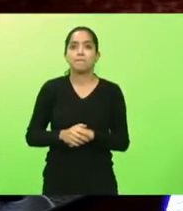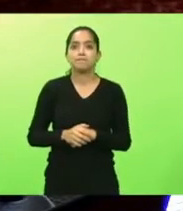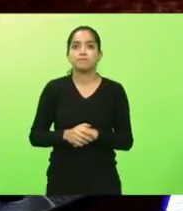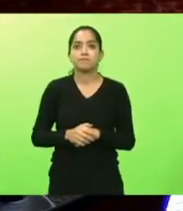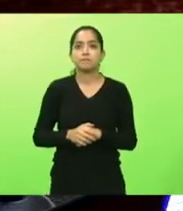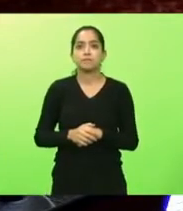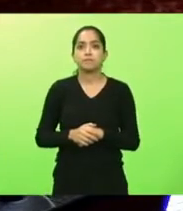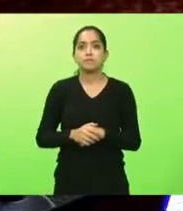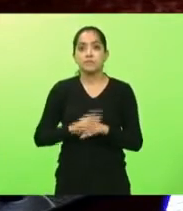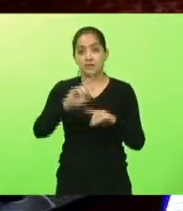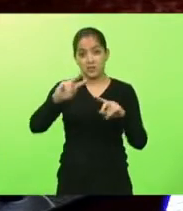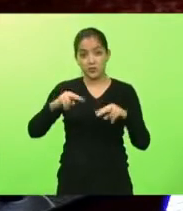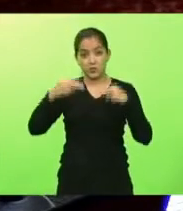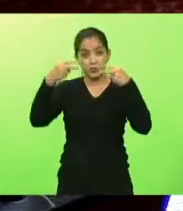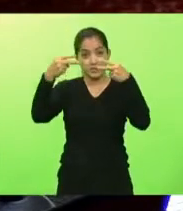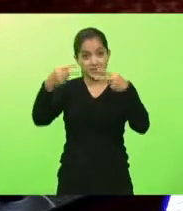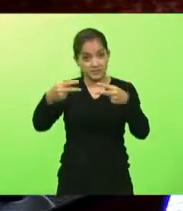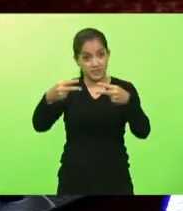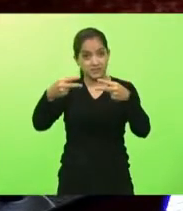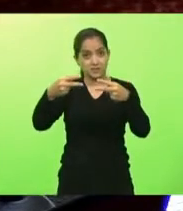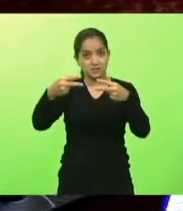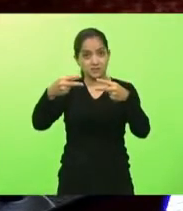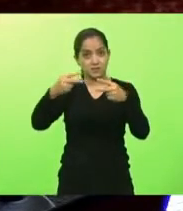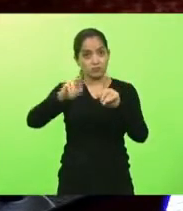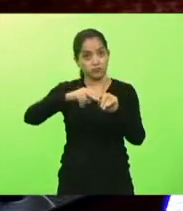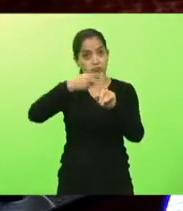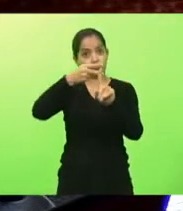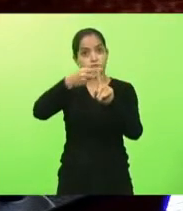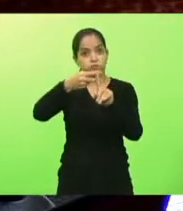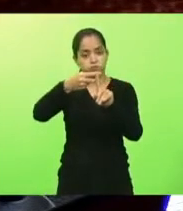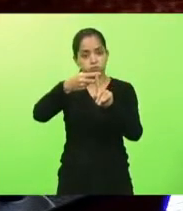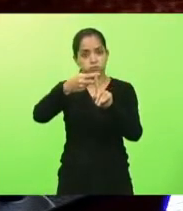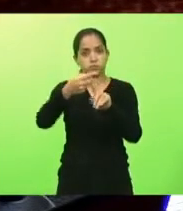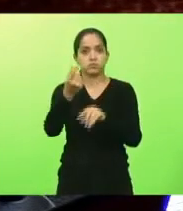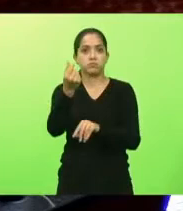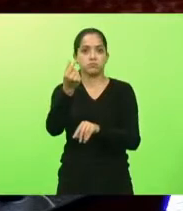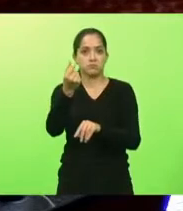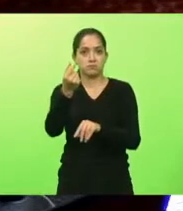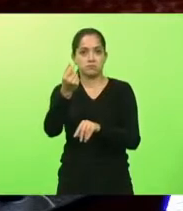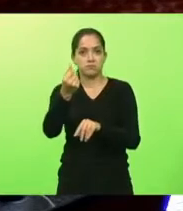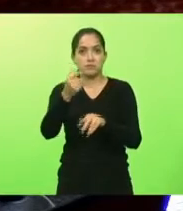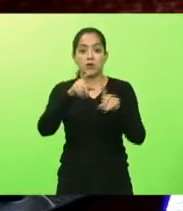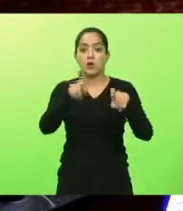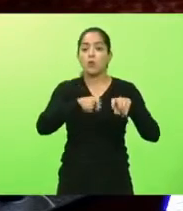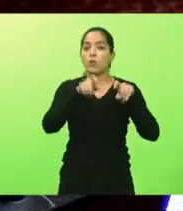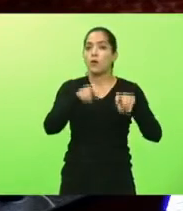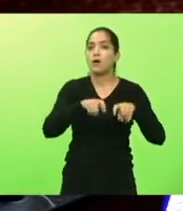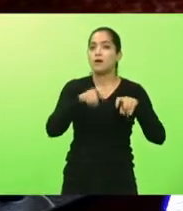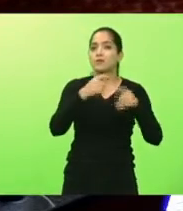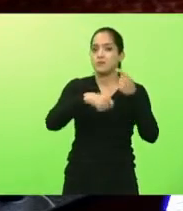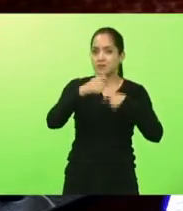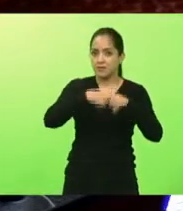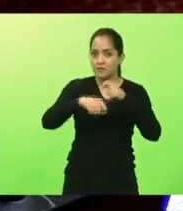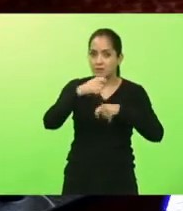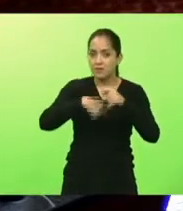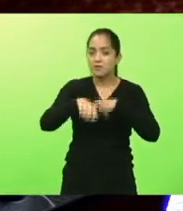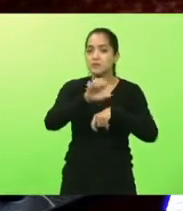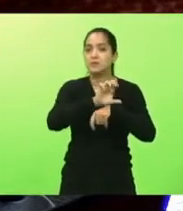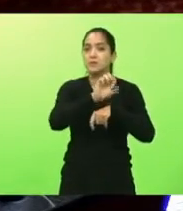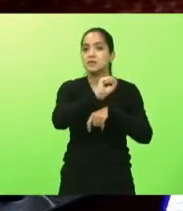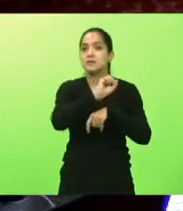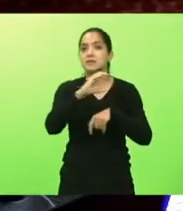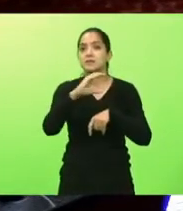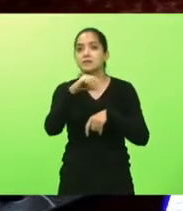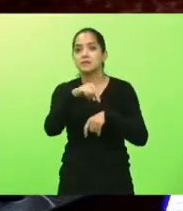Duas vezes o que foi empenhado no agronegócio em Santa Catarina, deputado Mauro de Nadal. Só